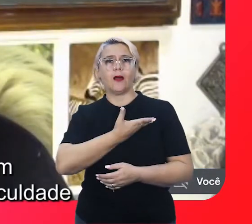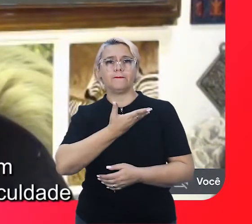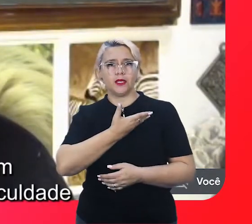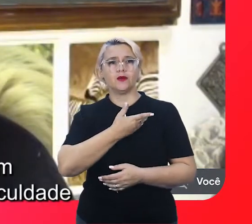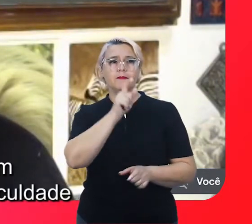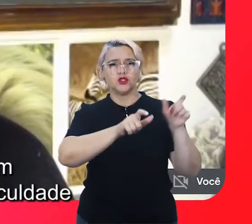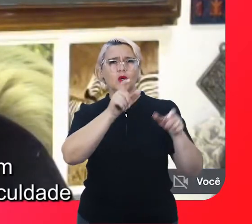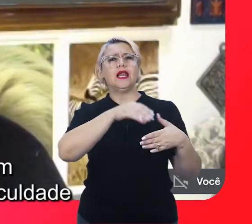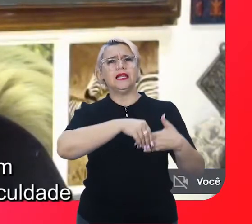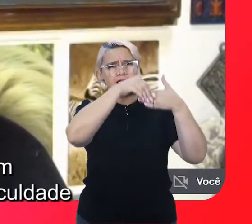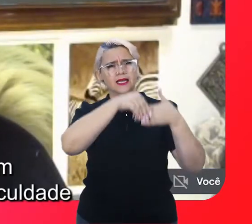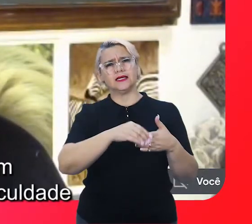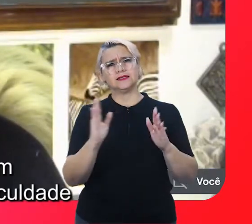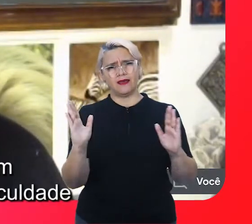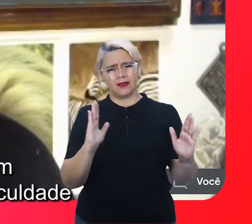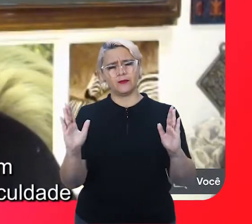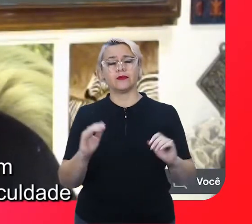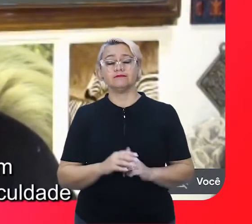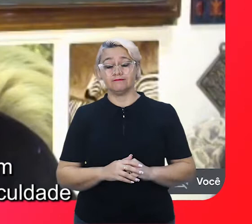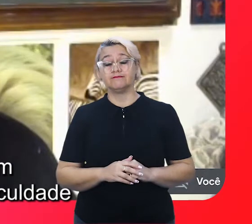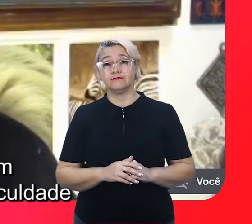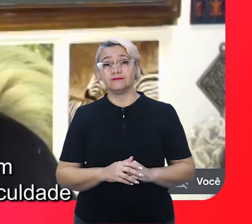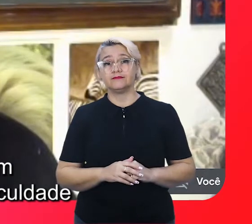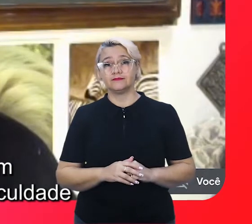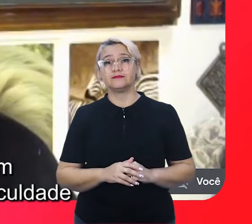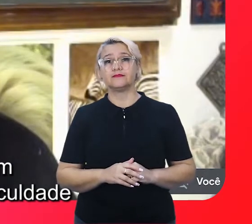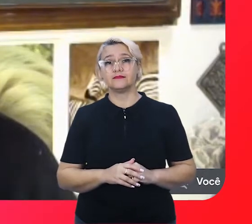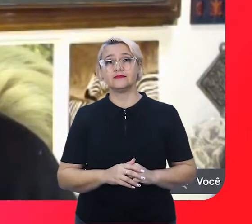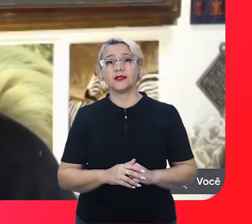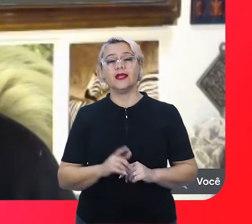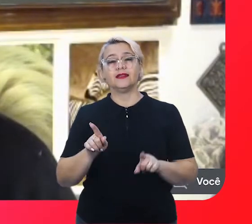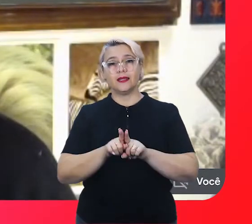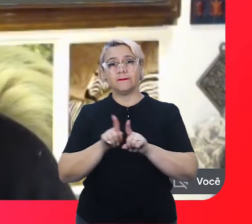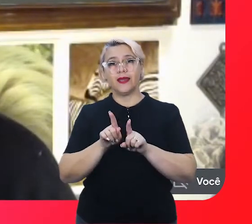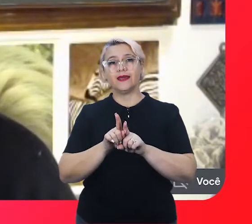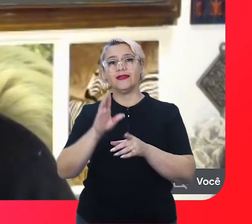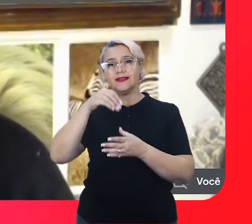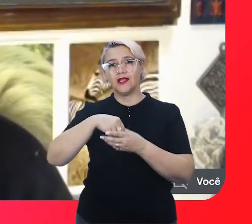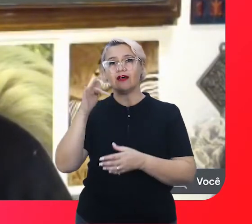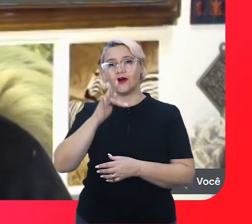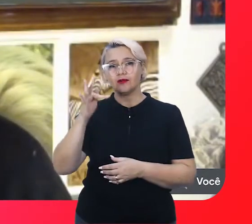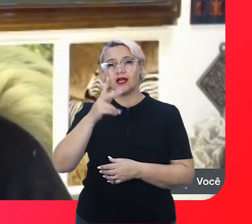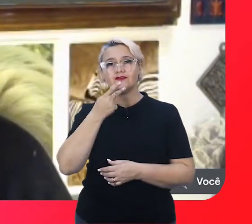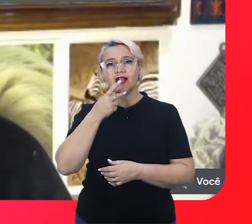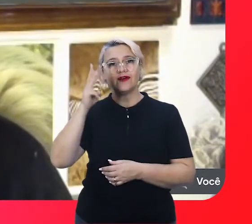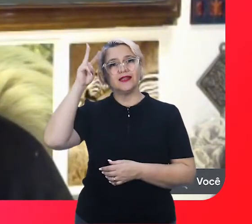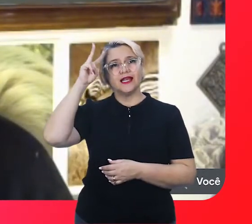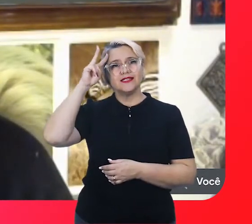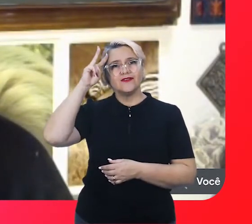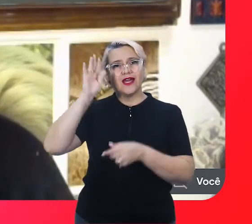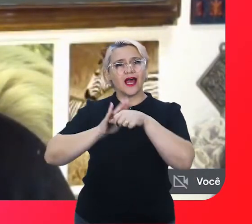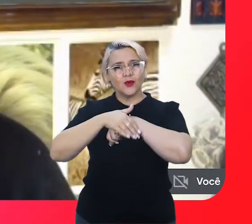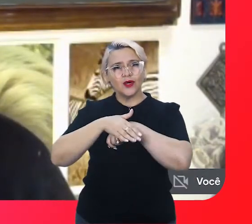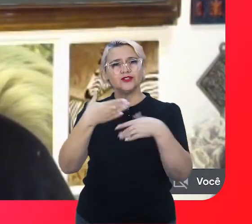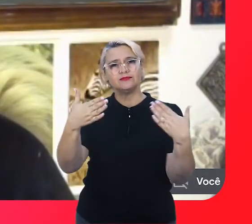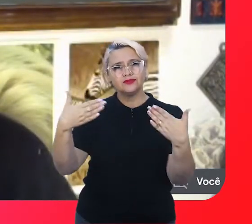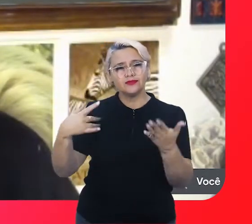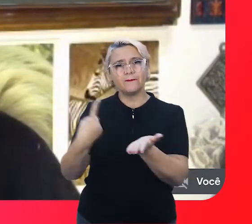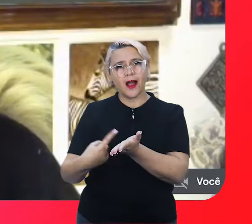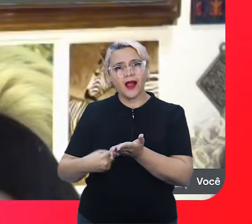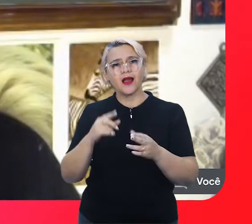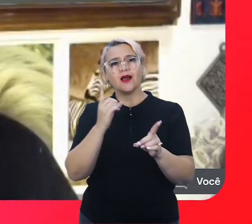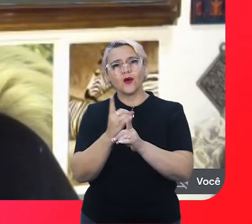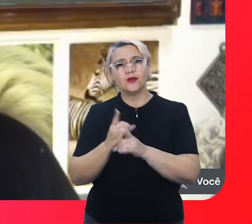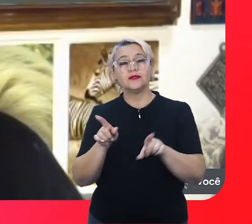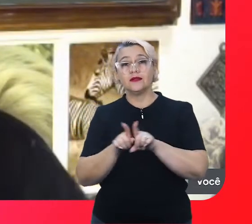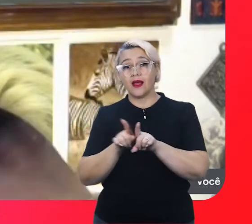eram as lideranças da época. E a uhum, minha turma da faculdade se fala toda terça-feira à noite, e a uhum, gente tem grupo